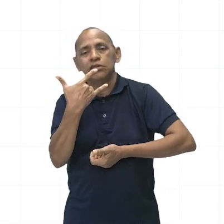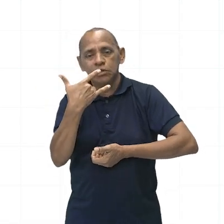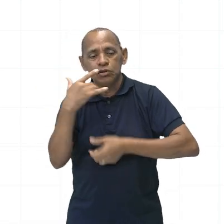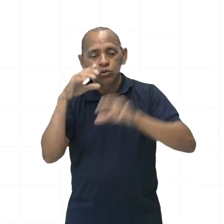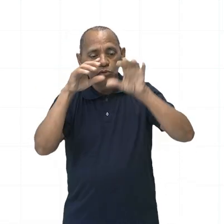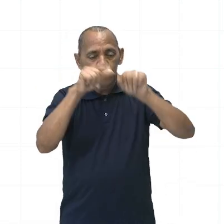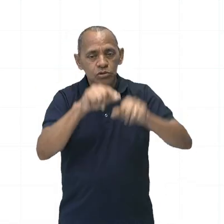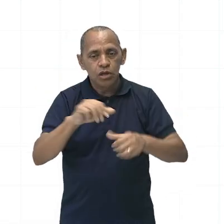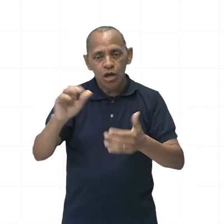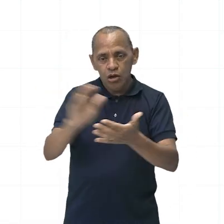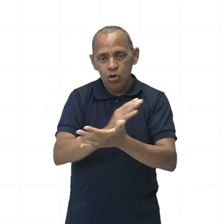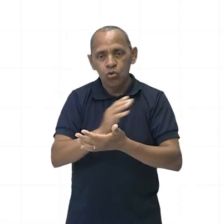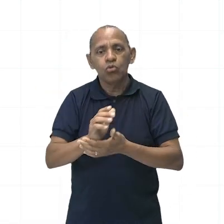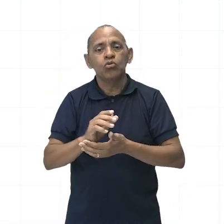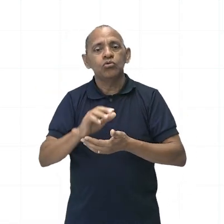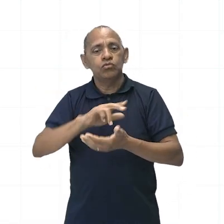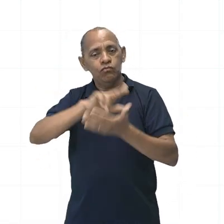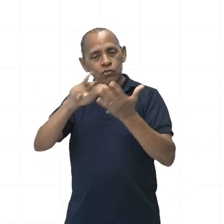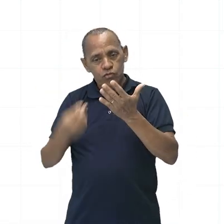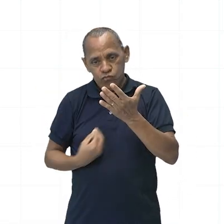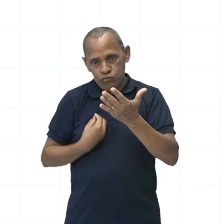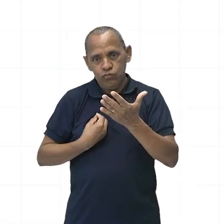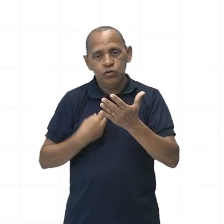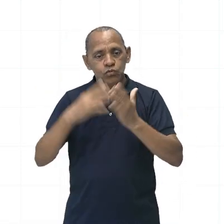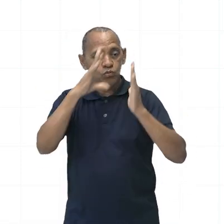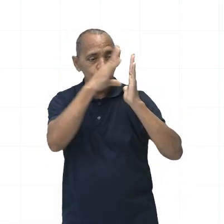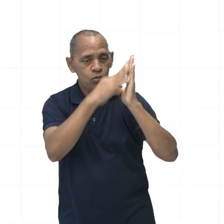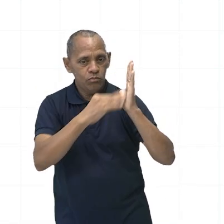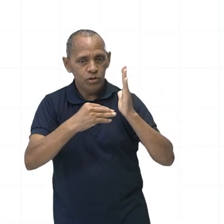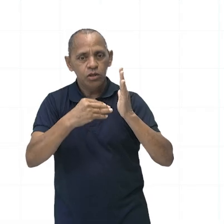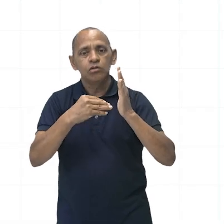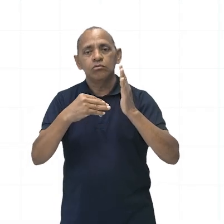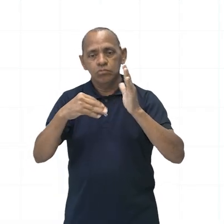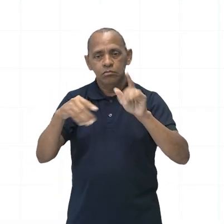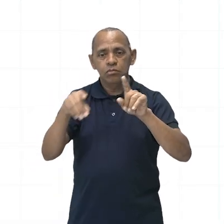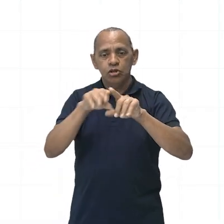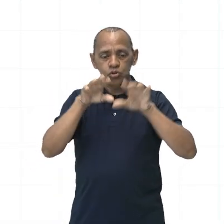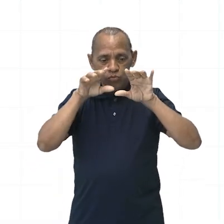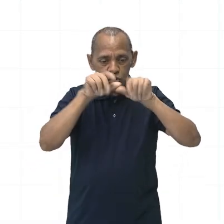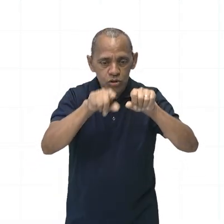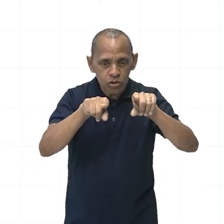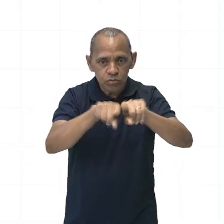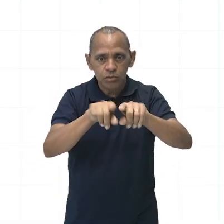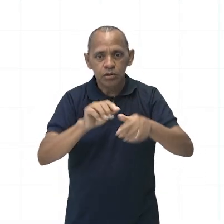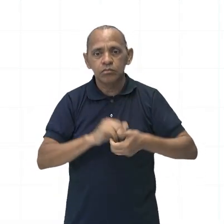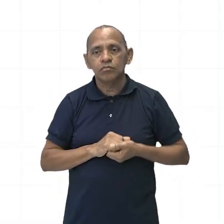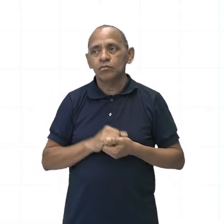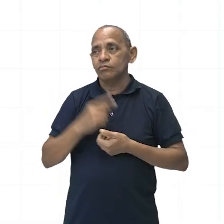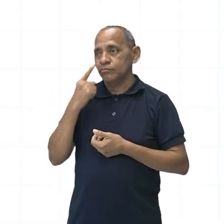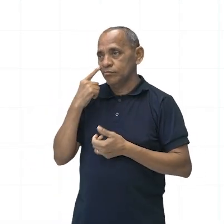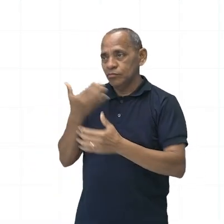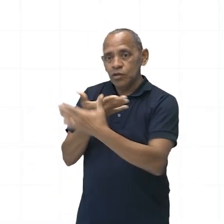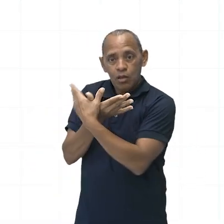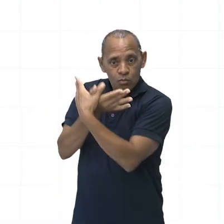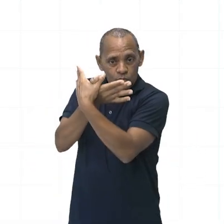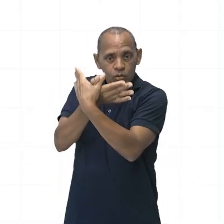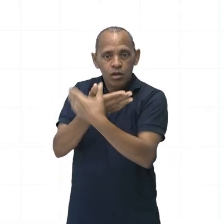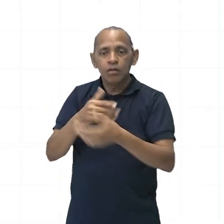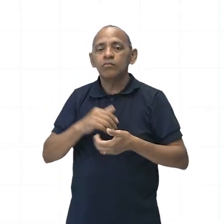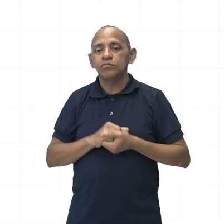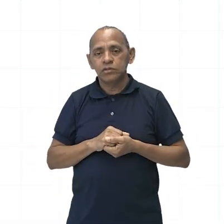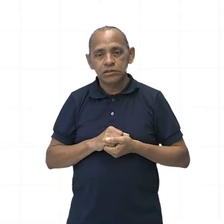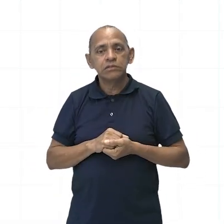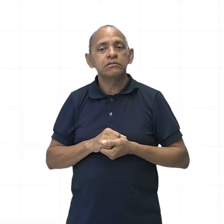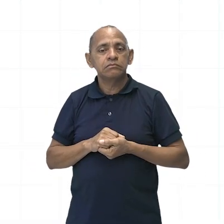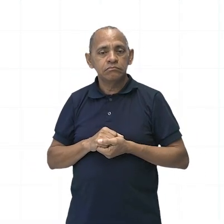imitam outras para se proteger de predadores. Neste caso que nós observamos na imagem, a borboleta monarca, ela é tóxica para muitos